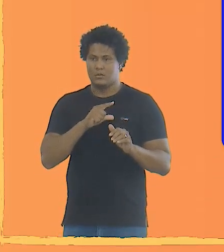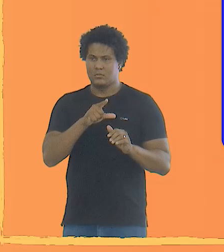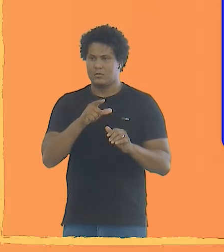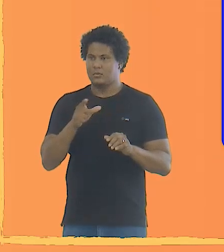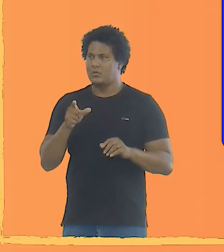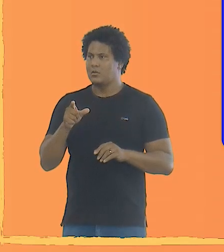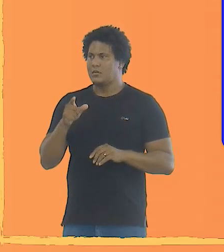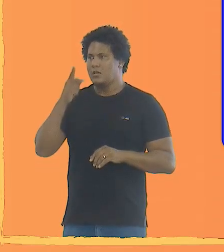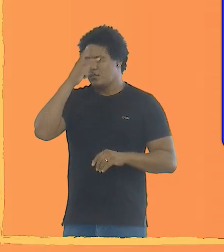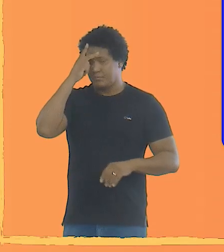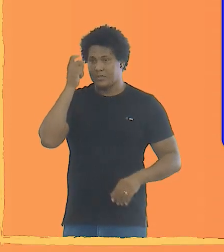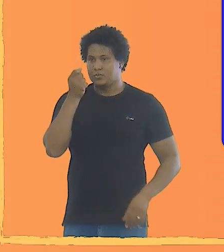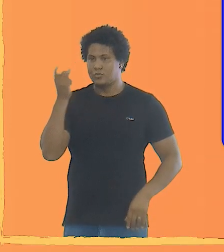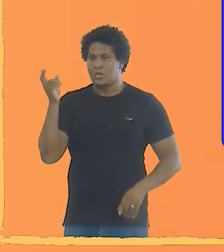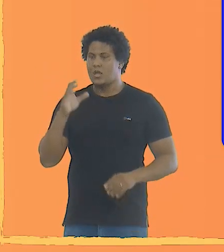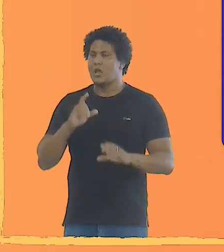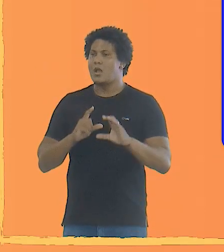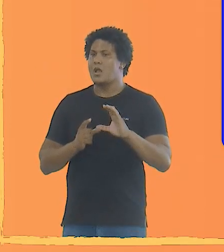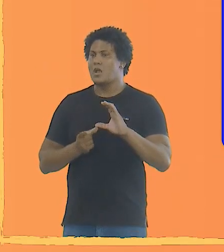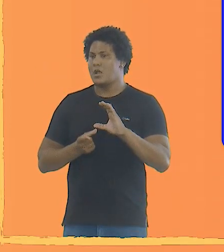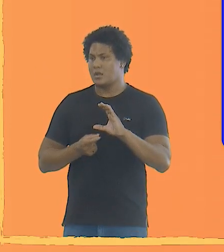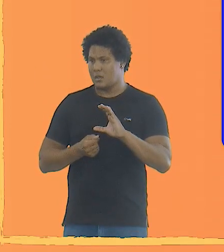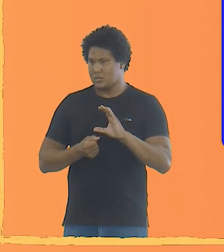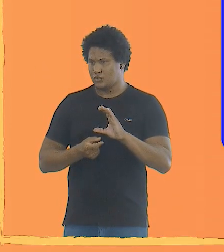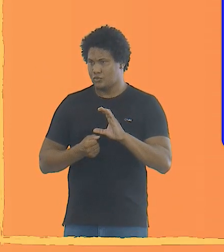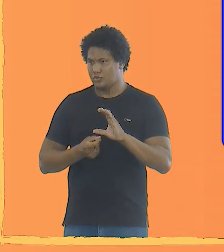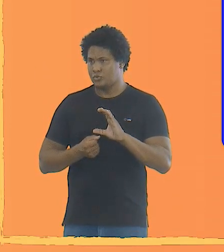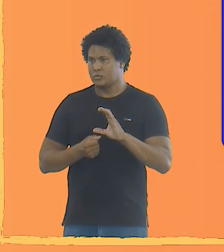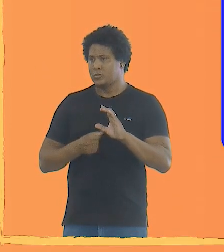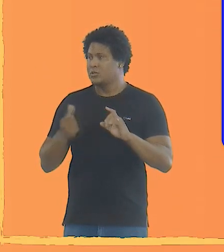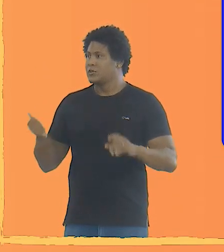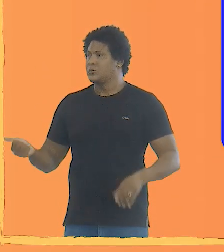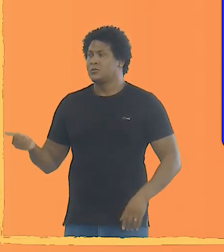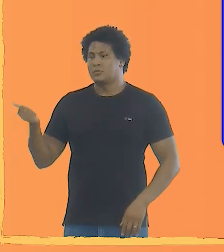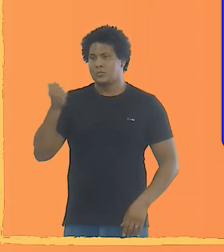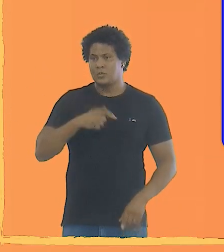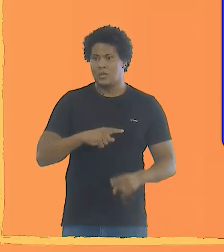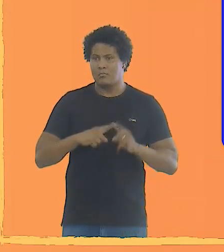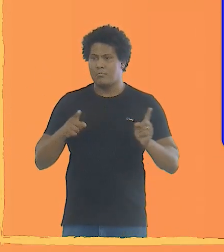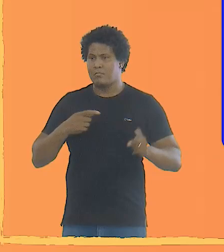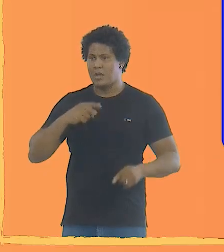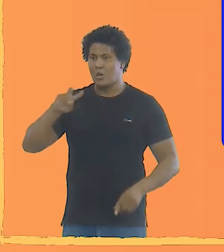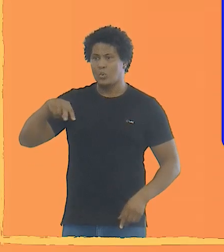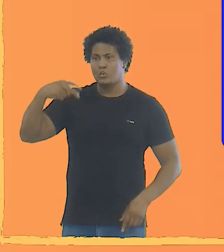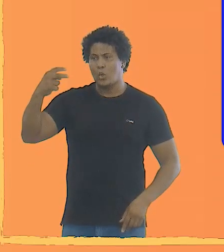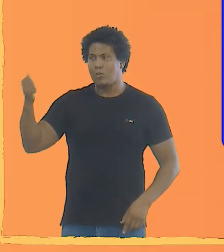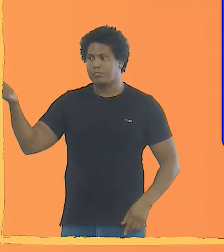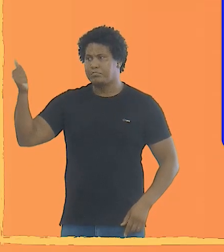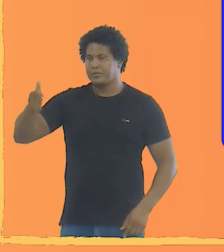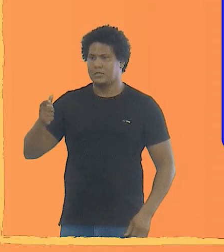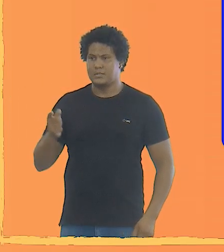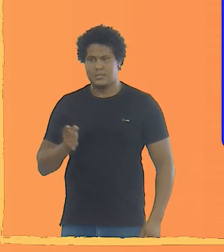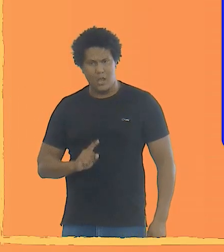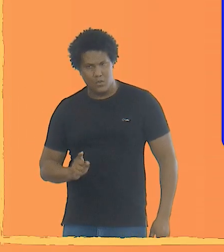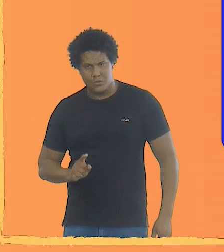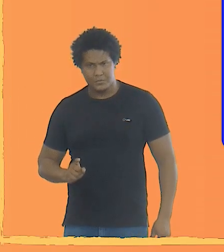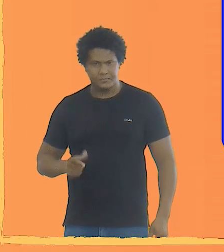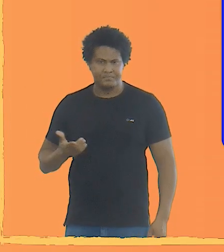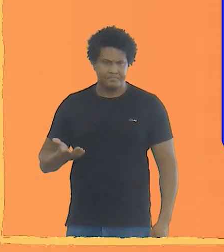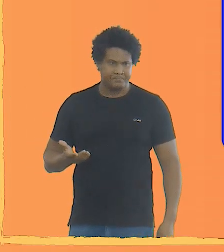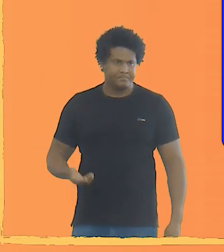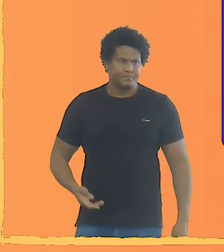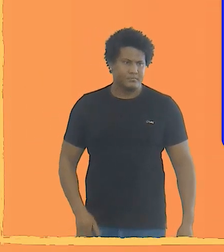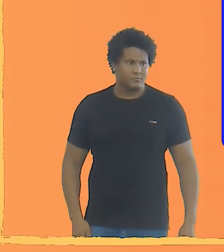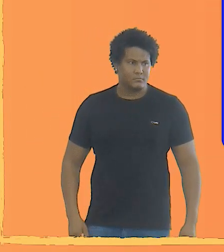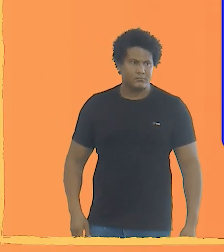clientes, mas que esse número não seja superior ao dobro do número esperado de clientes. Então vejam só, o que é que